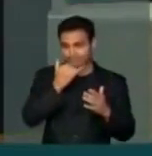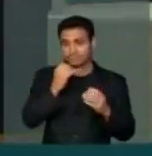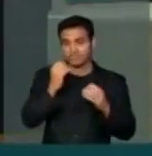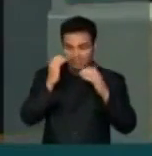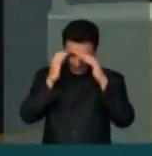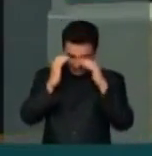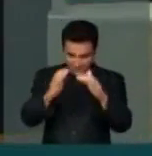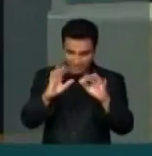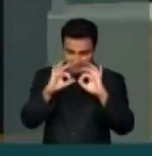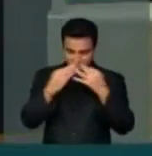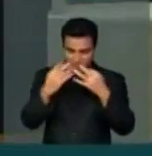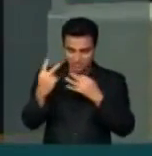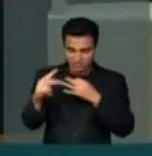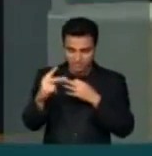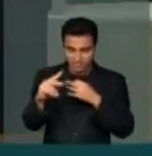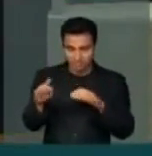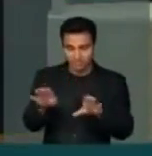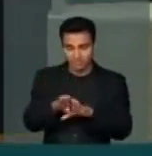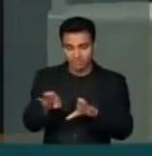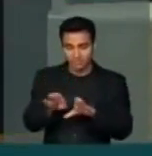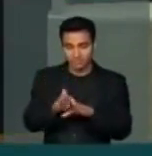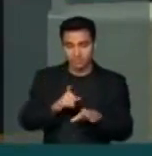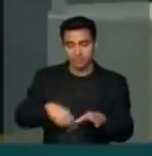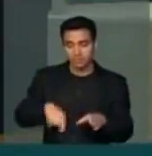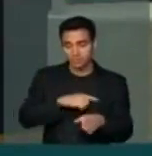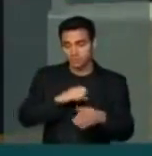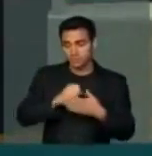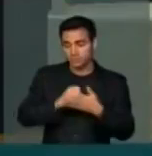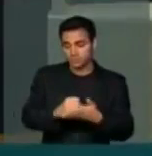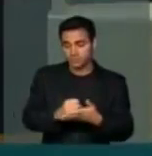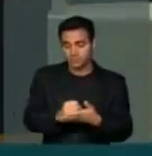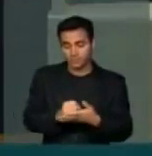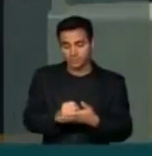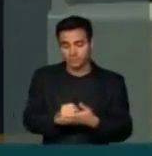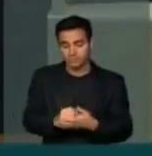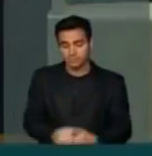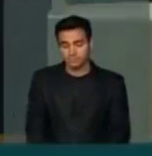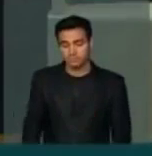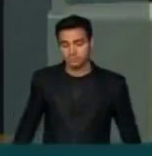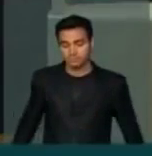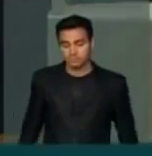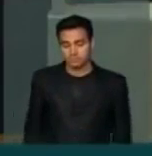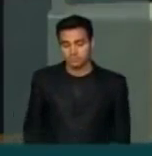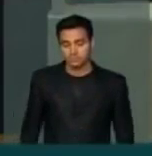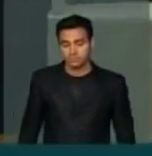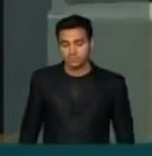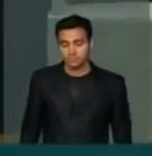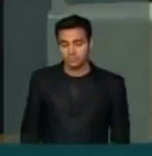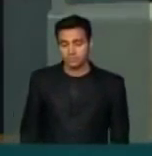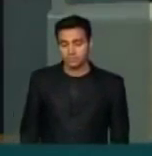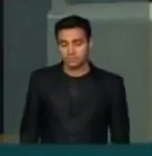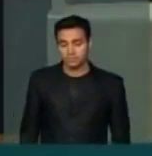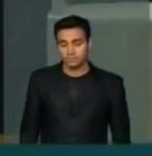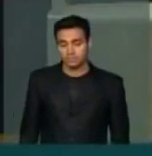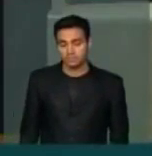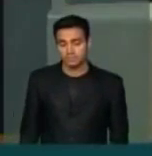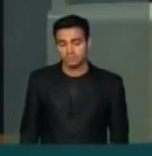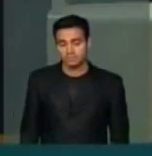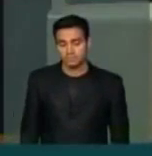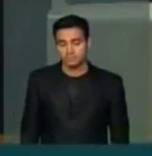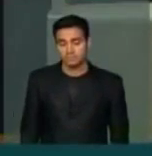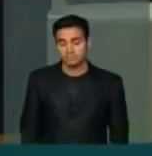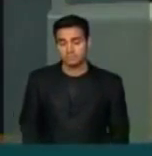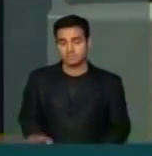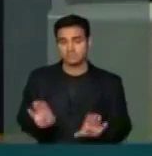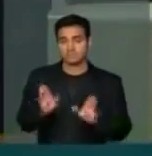sua família, nossa solidariedade, mas deixar aqui que fique registrado nos anais